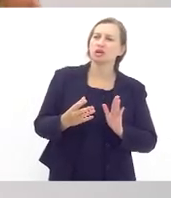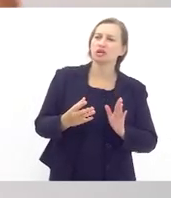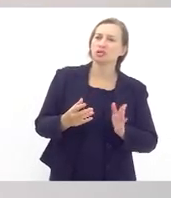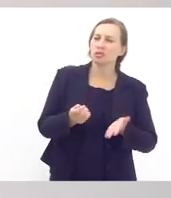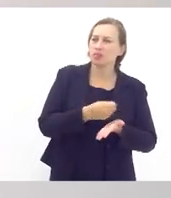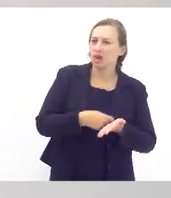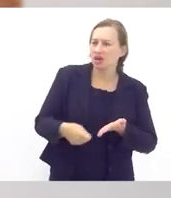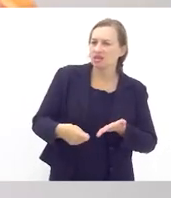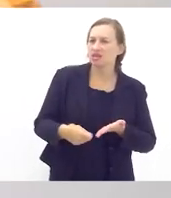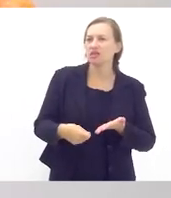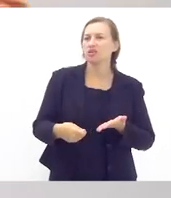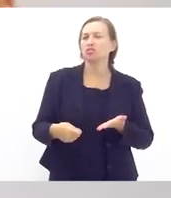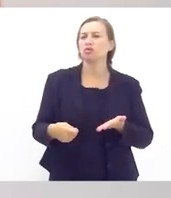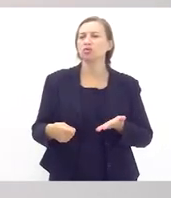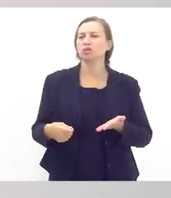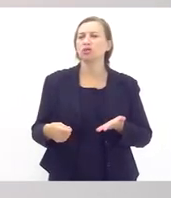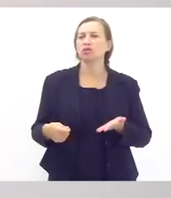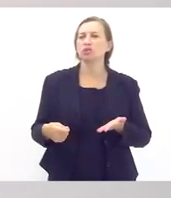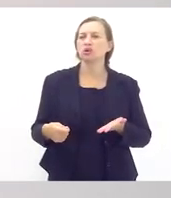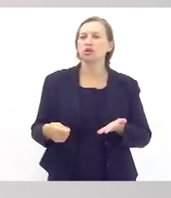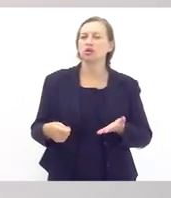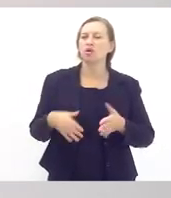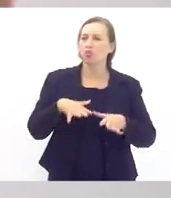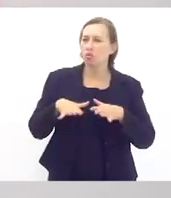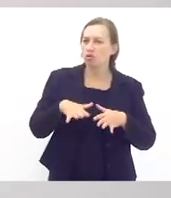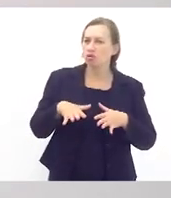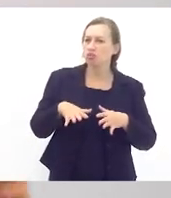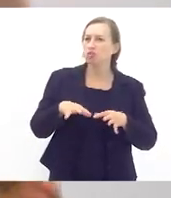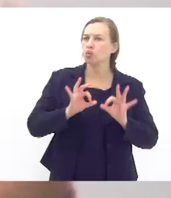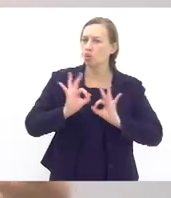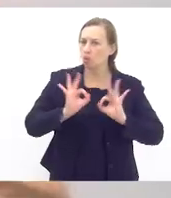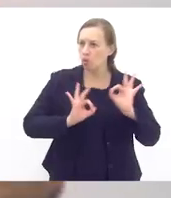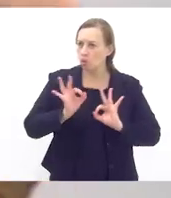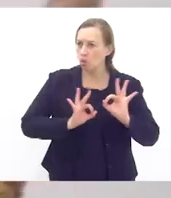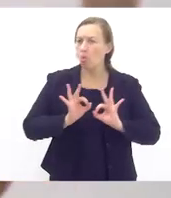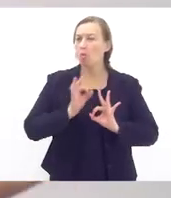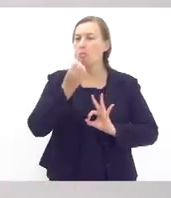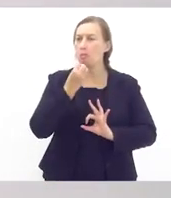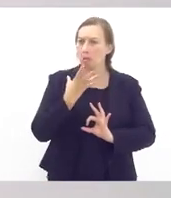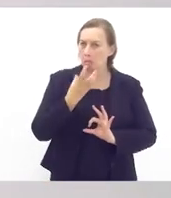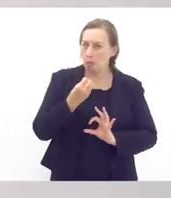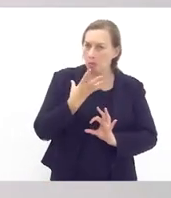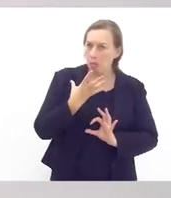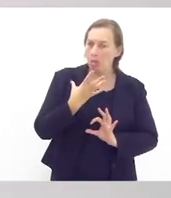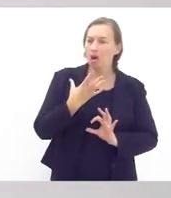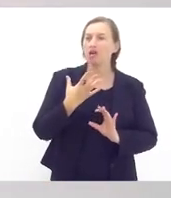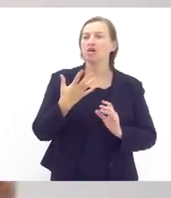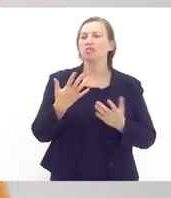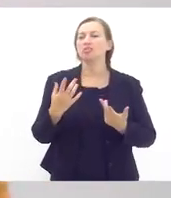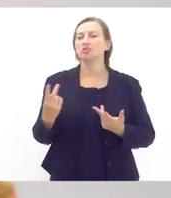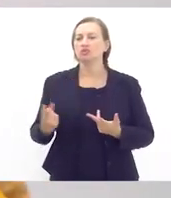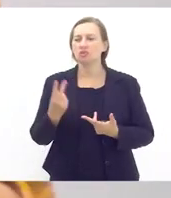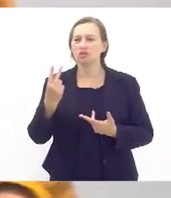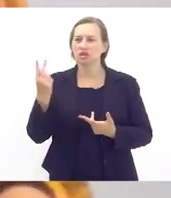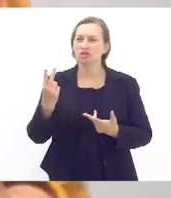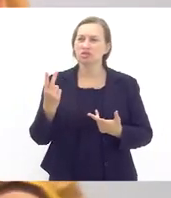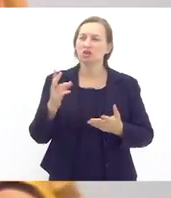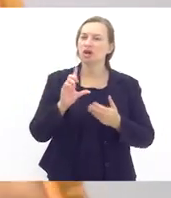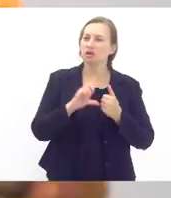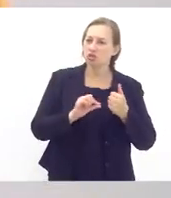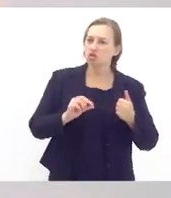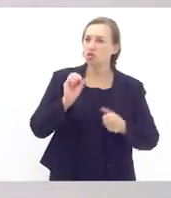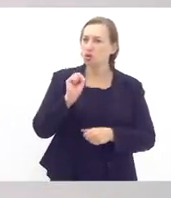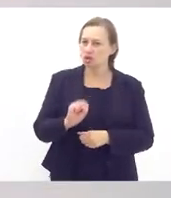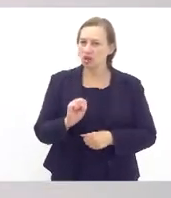assinado então é um movimento que se organizou bastante para ser contemplado através do artigo